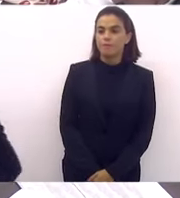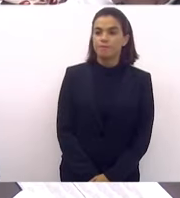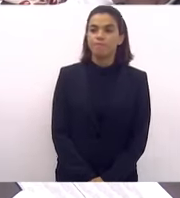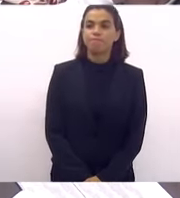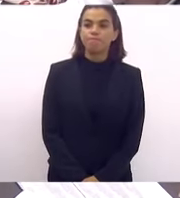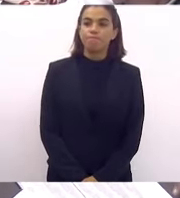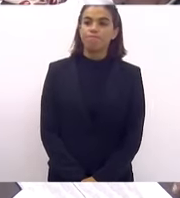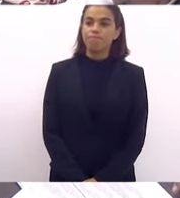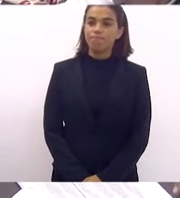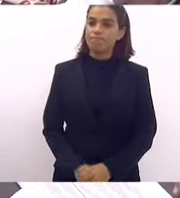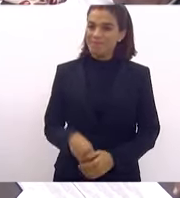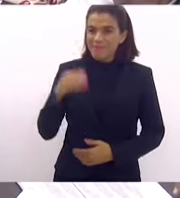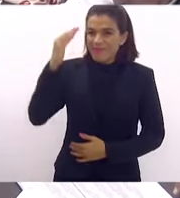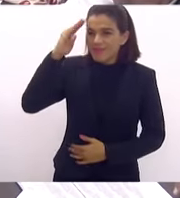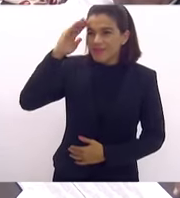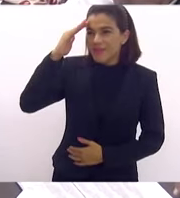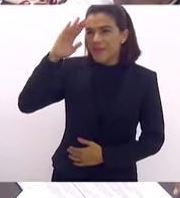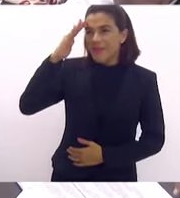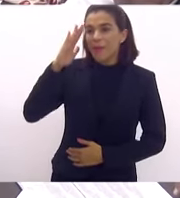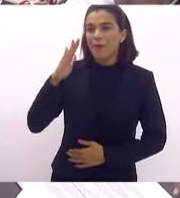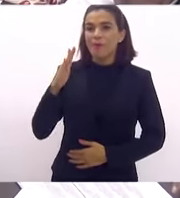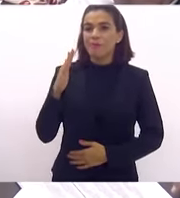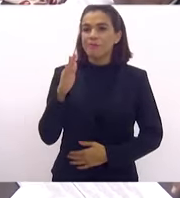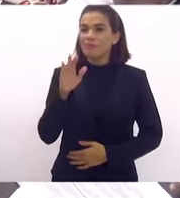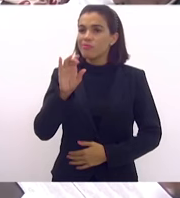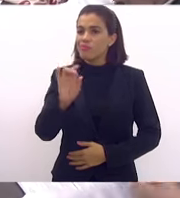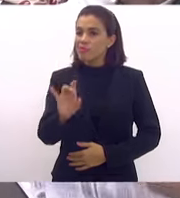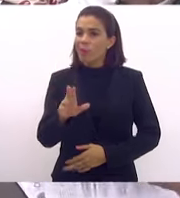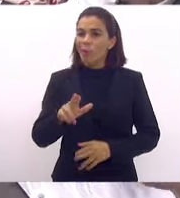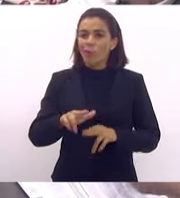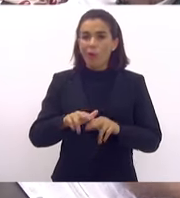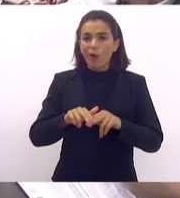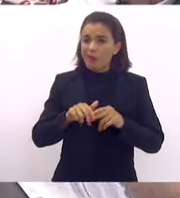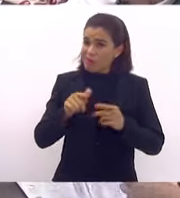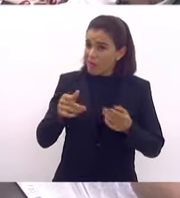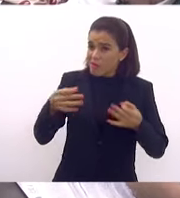É, entendeu? É só porque aí o certo, né?